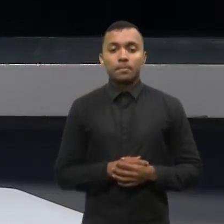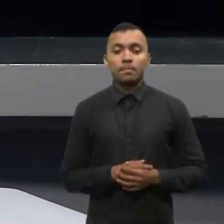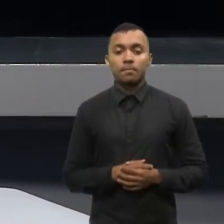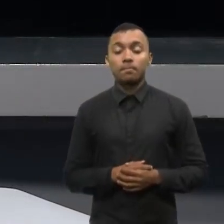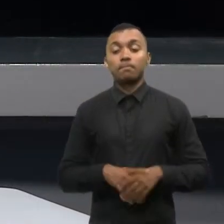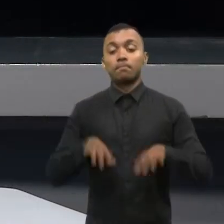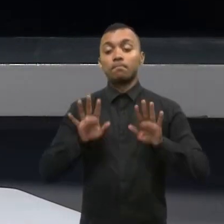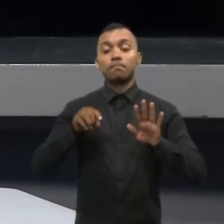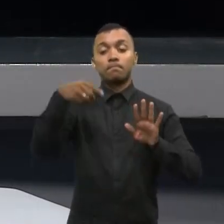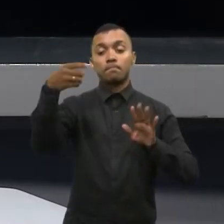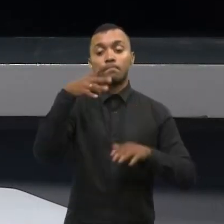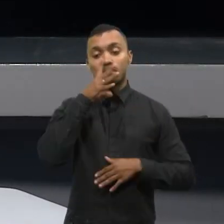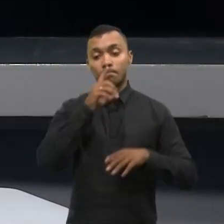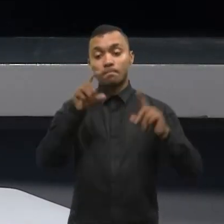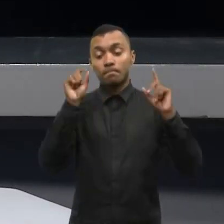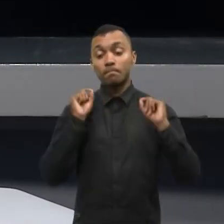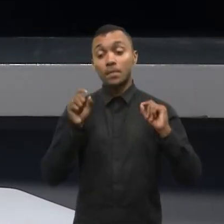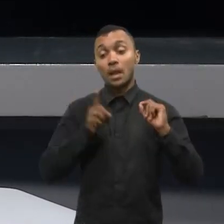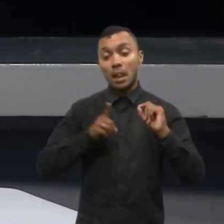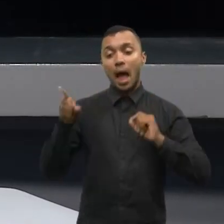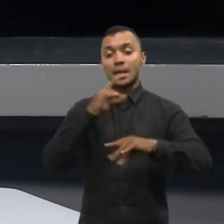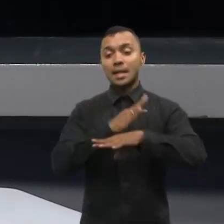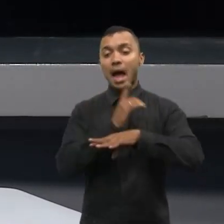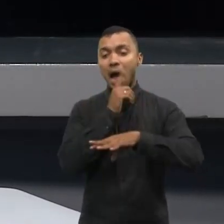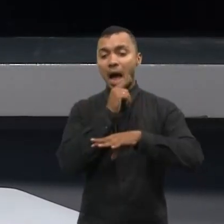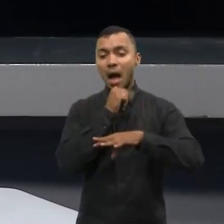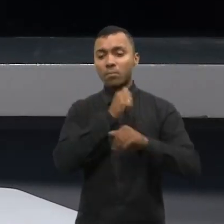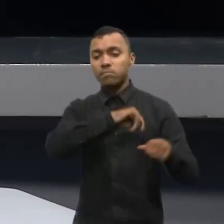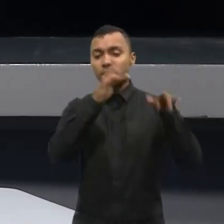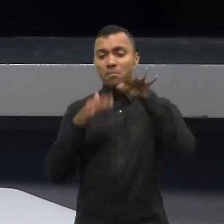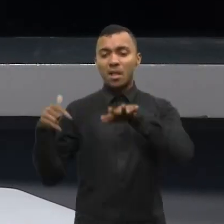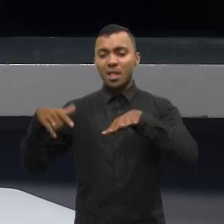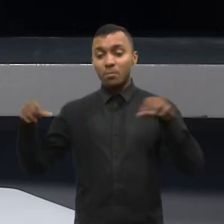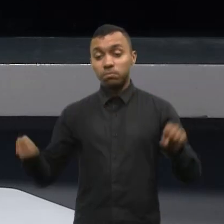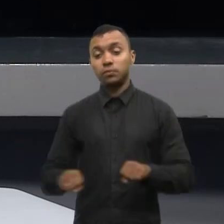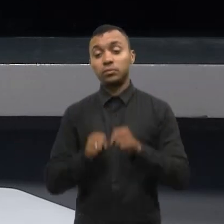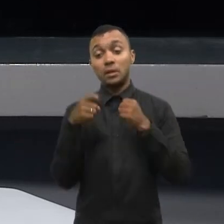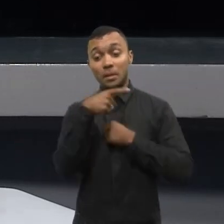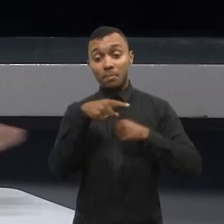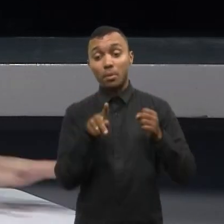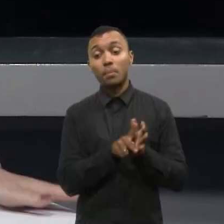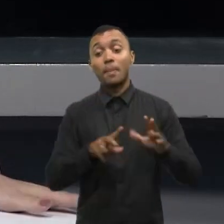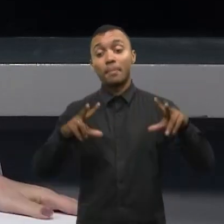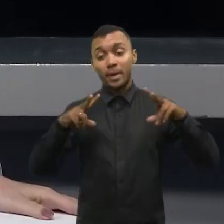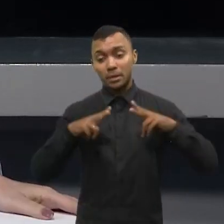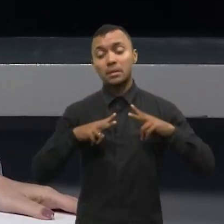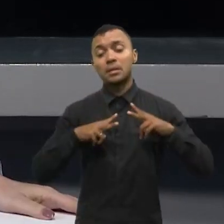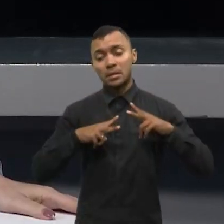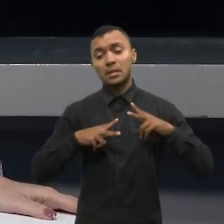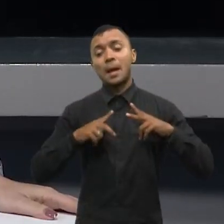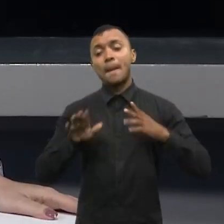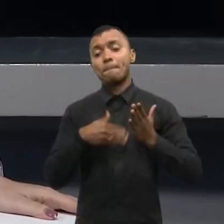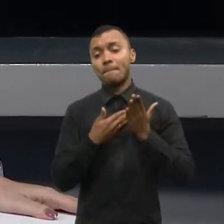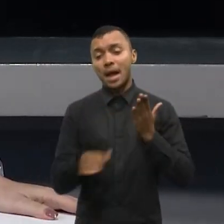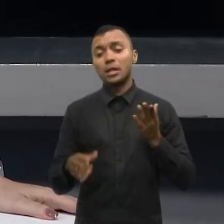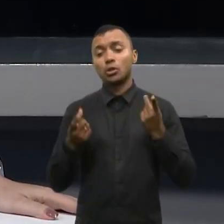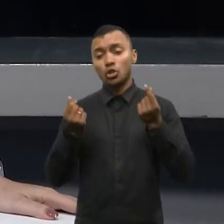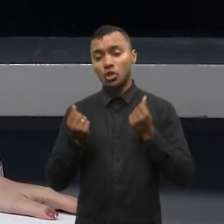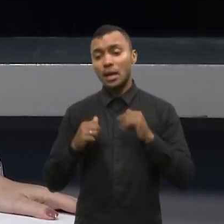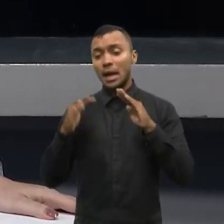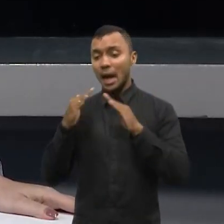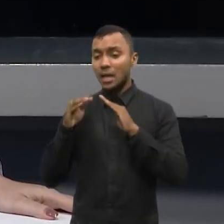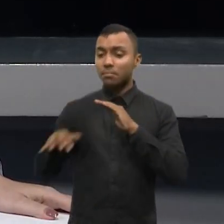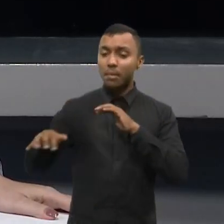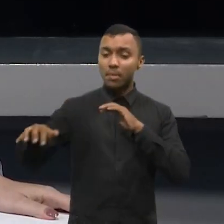Daqui a pouco, rompimento de barragens particulares de pequeno e médio portes gera prejuízos para moradores de